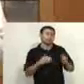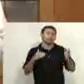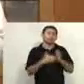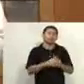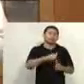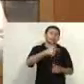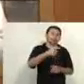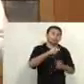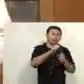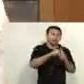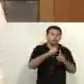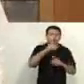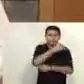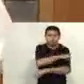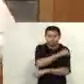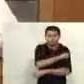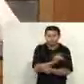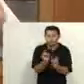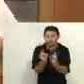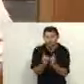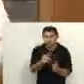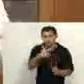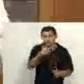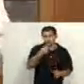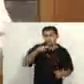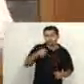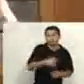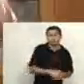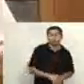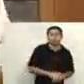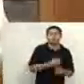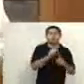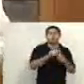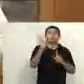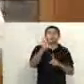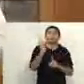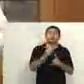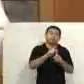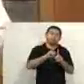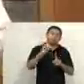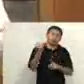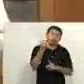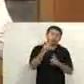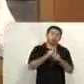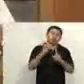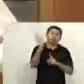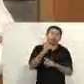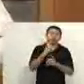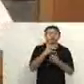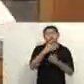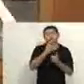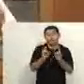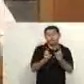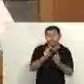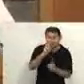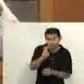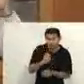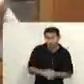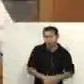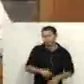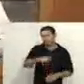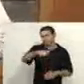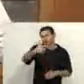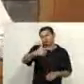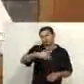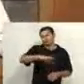12 meses. Né? Em janeiro eu tive uma venda de 20.000, em fevereiro eu tive uma venda de 5, e assim por diante. Durante 12 meses,